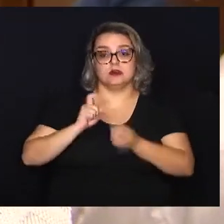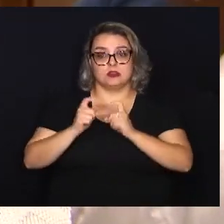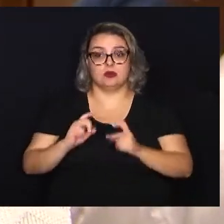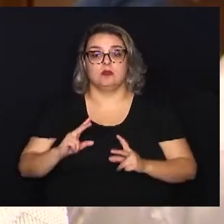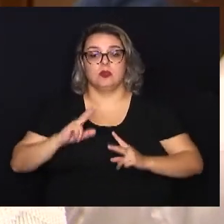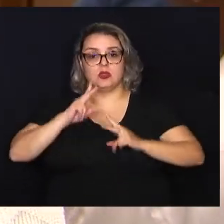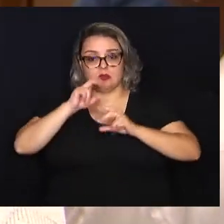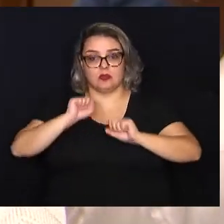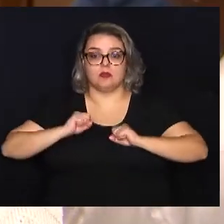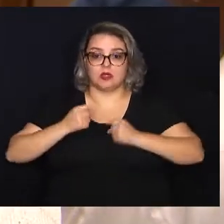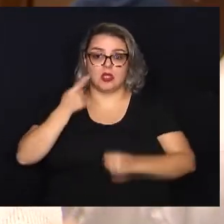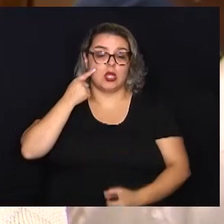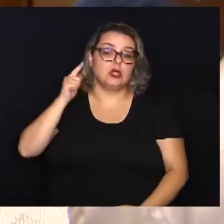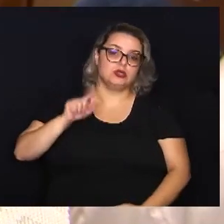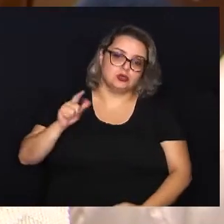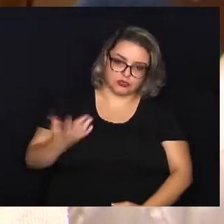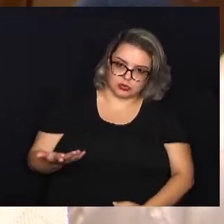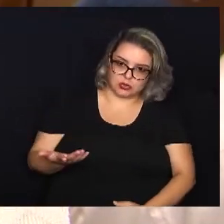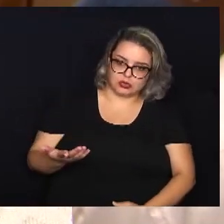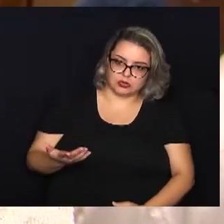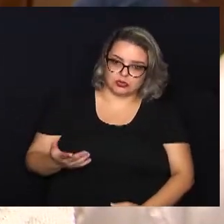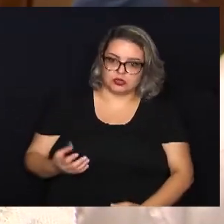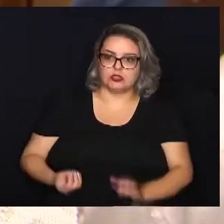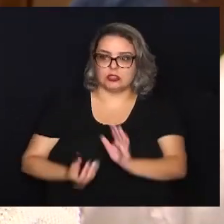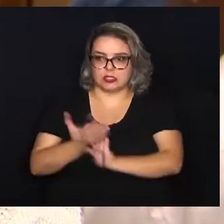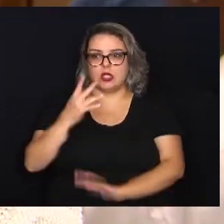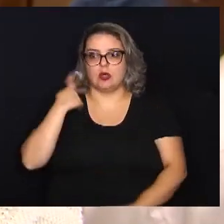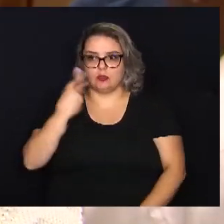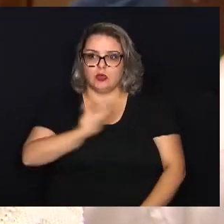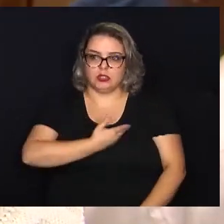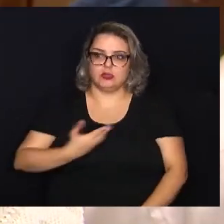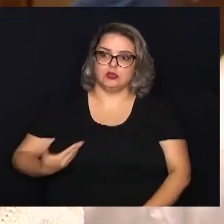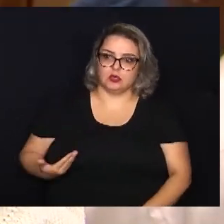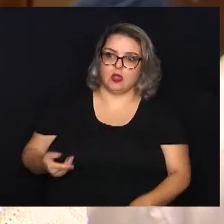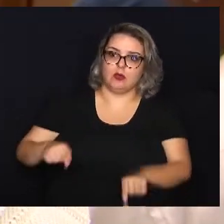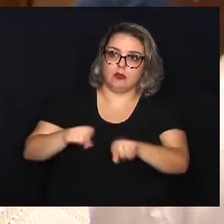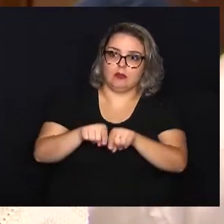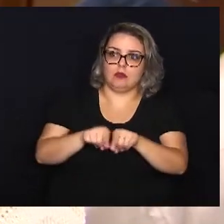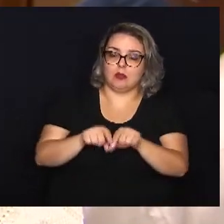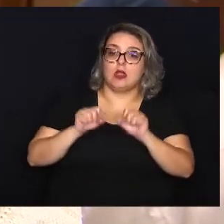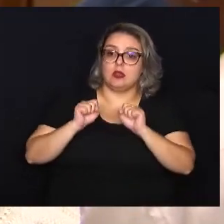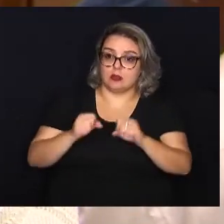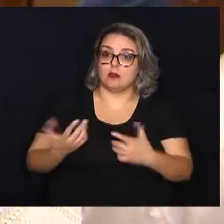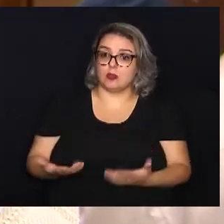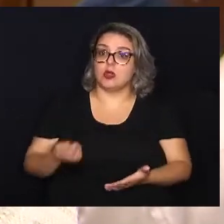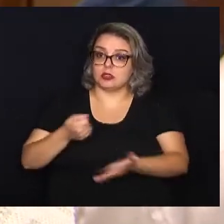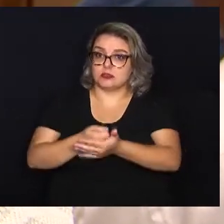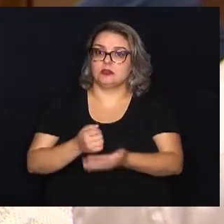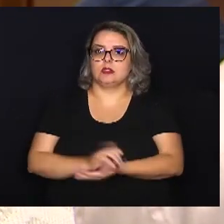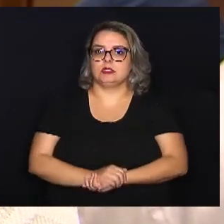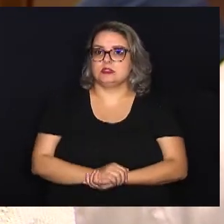vem para fortalecer e obviamente a gente criando políticas públicas inclusive para que isso de fato se concretize